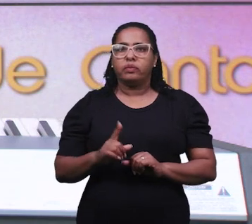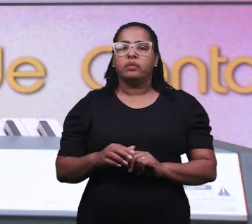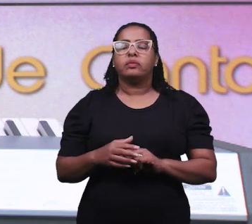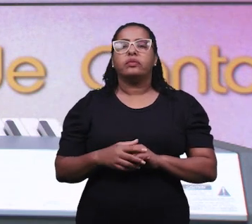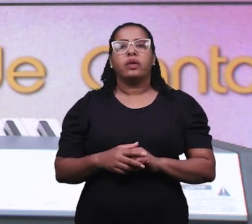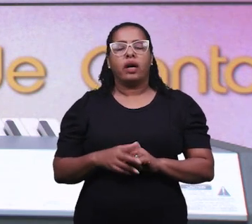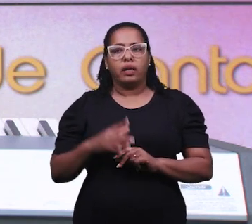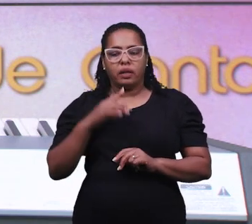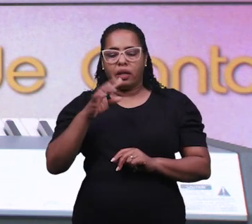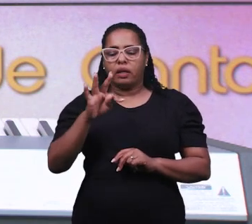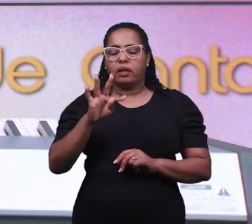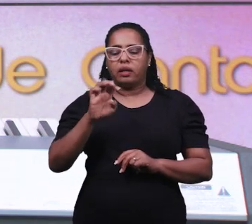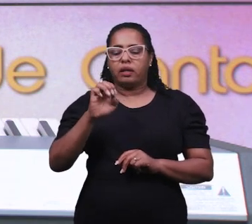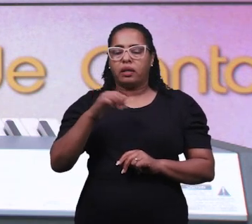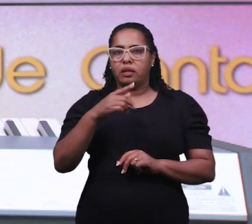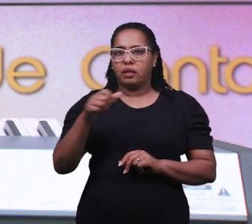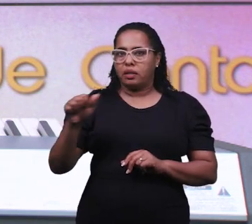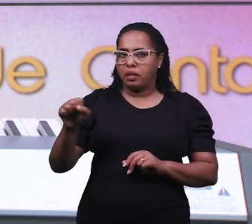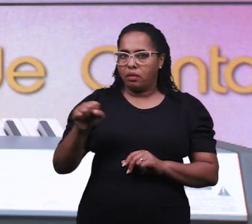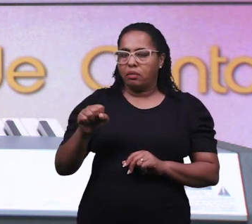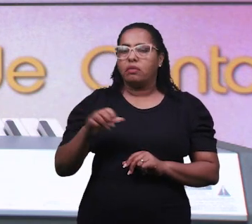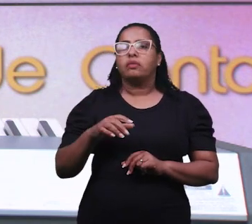Porque aqui eu estou tensionando, ok?